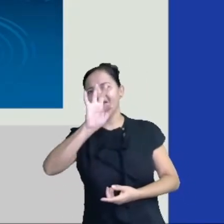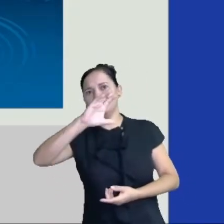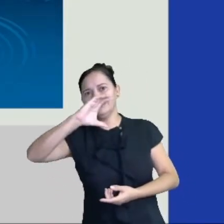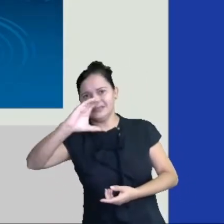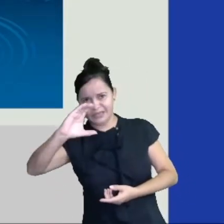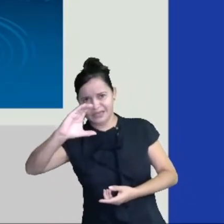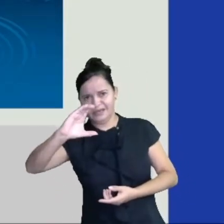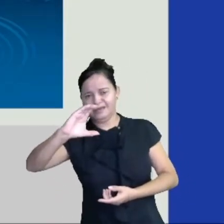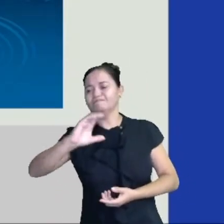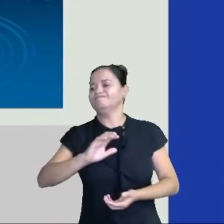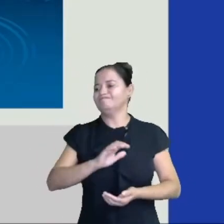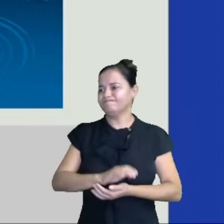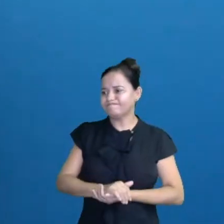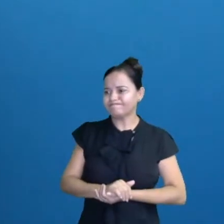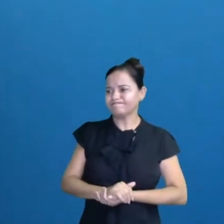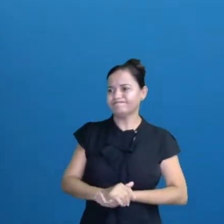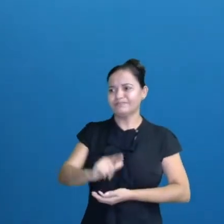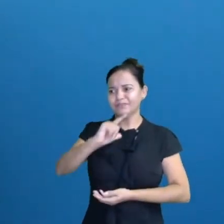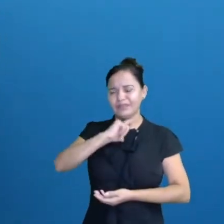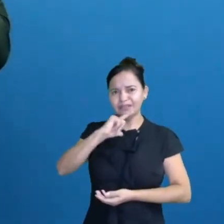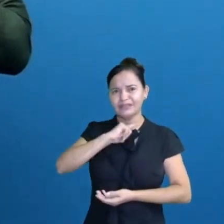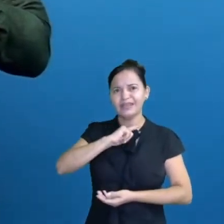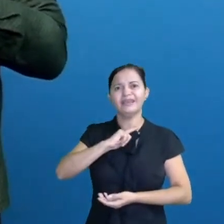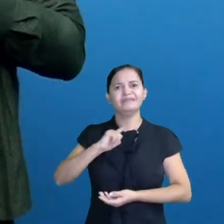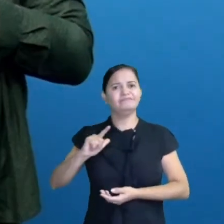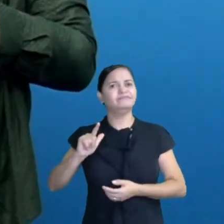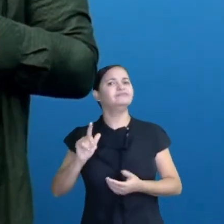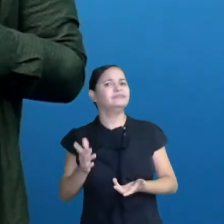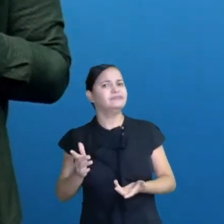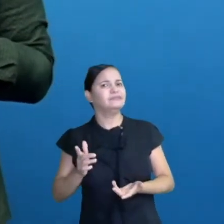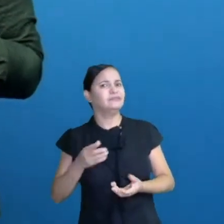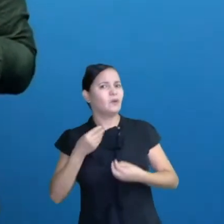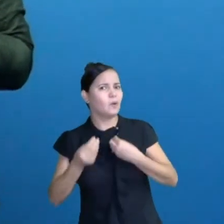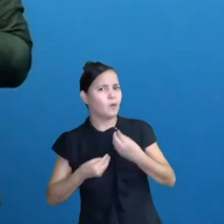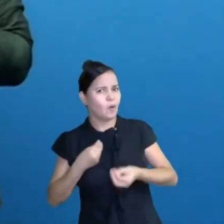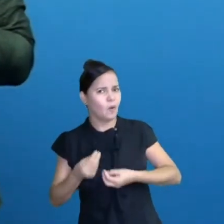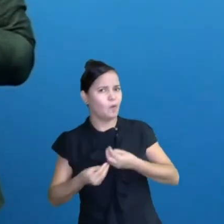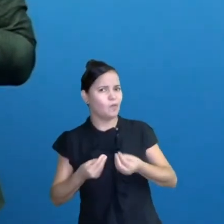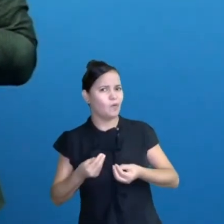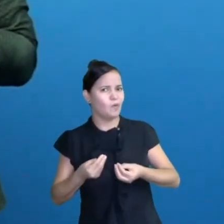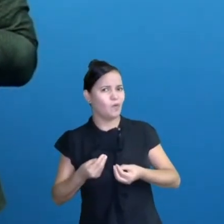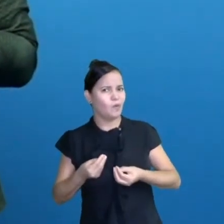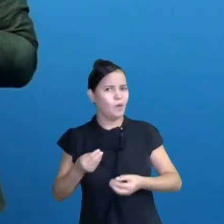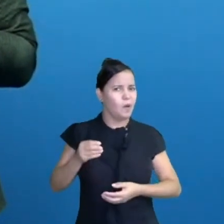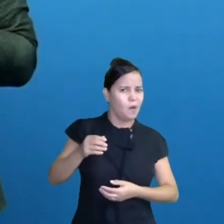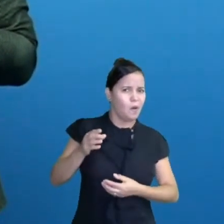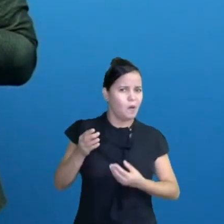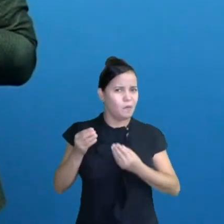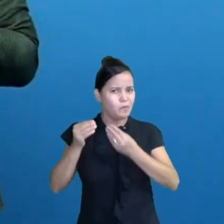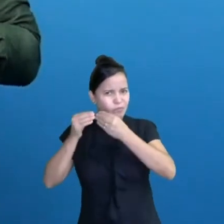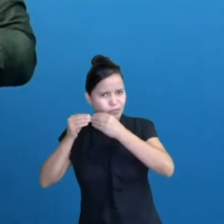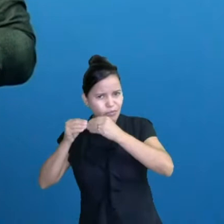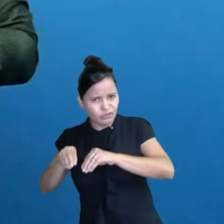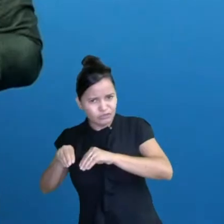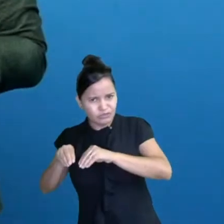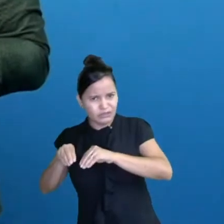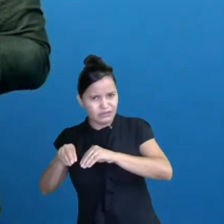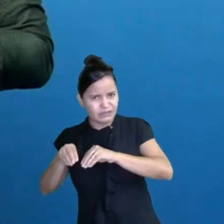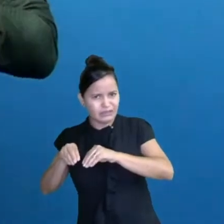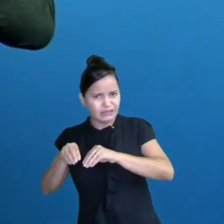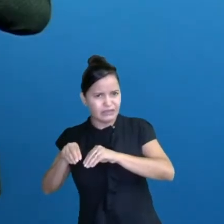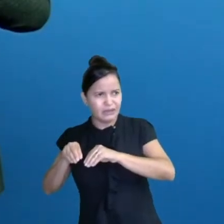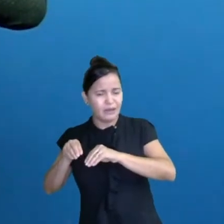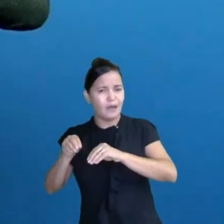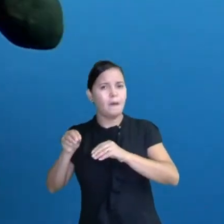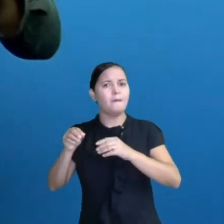hidrofluorbutano, ou isobutano. Eles são menos agressivos no que diz respeito à destruição da camada de ozônio? Sim. Por